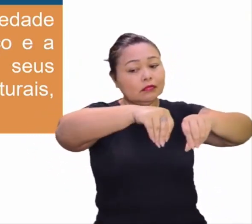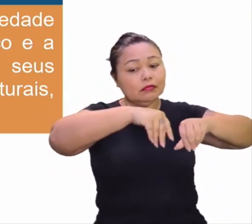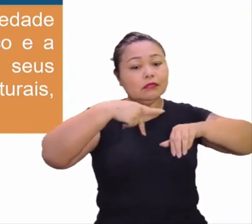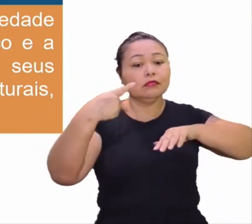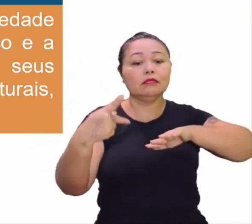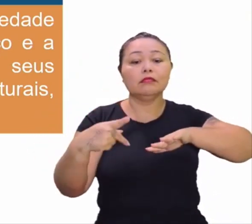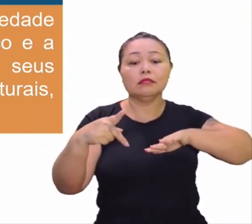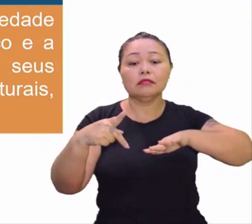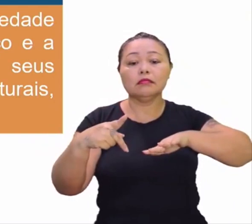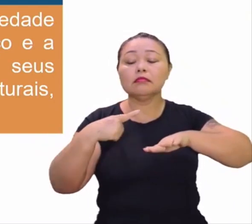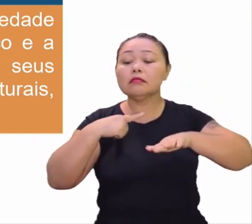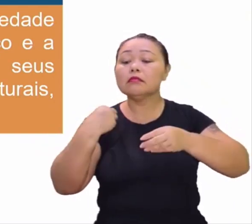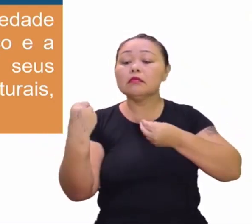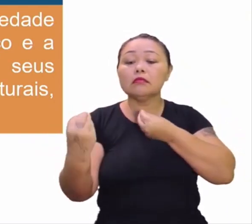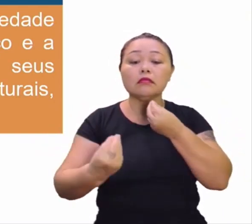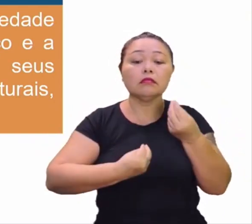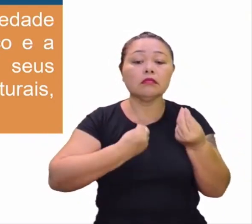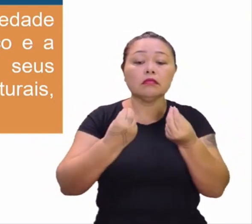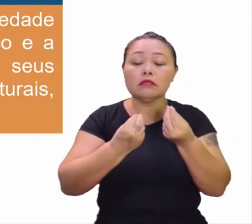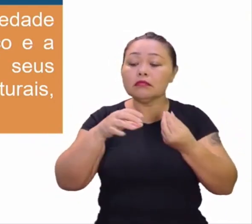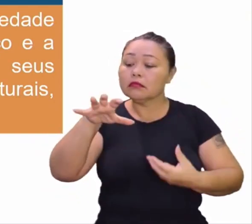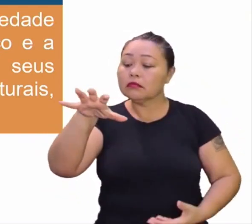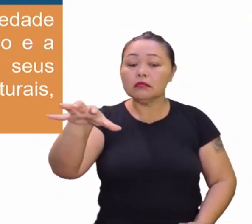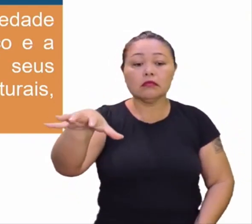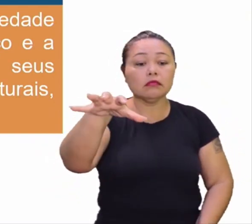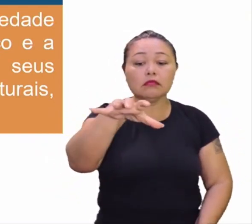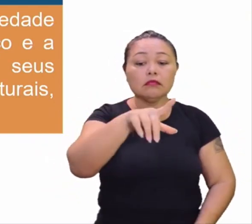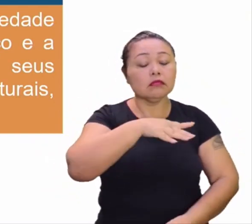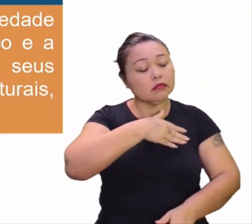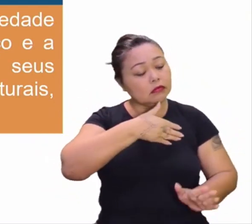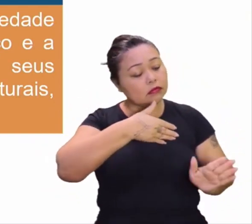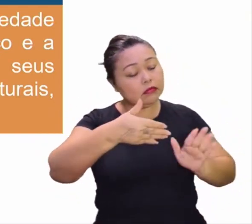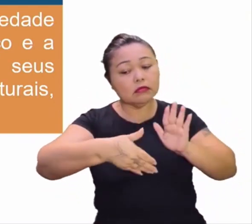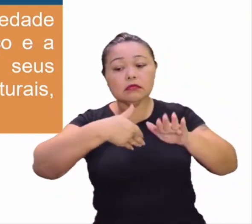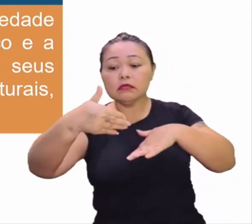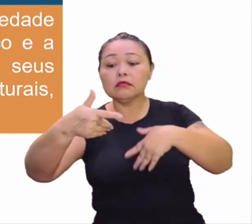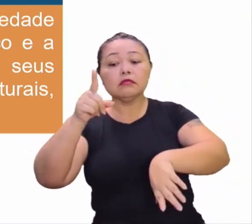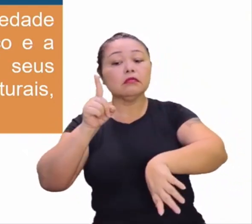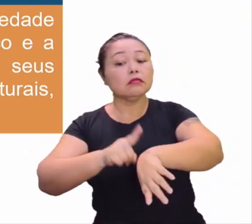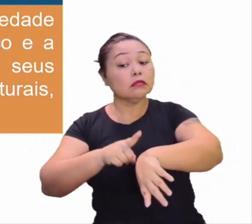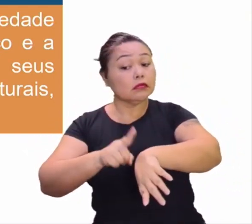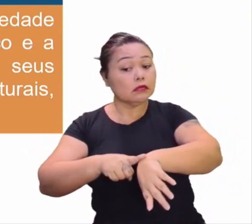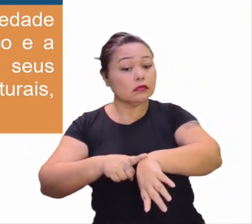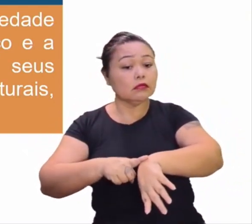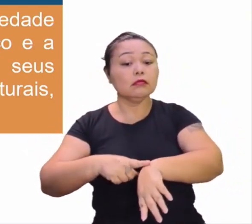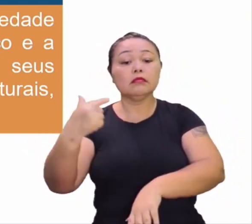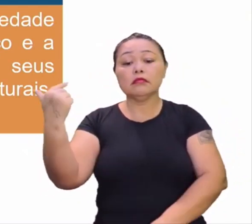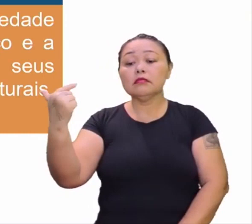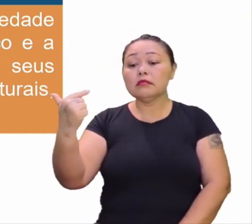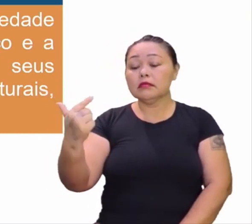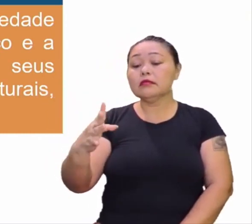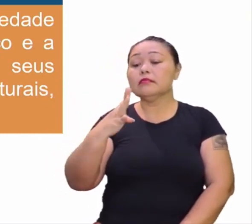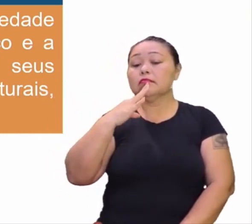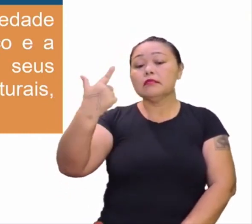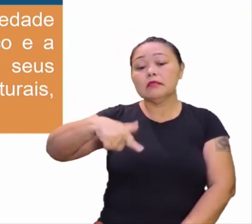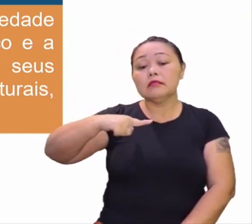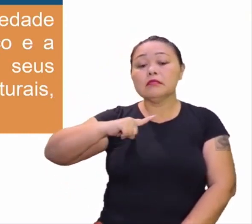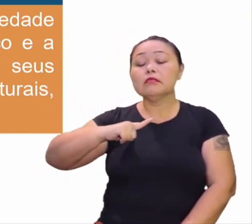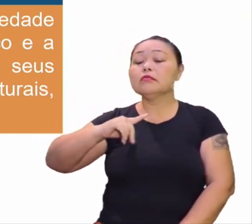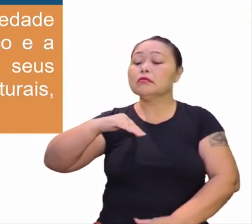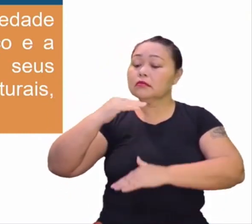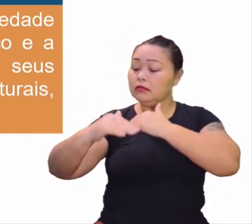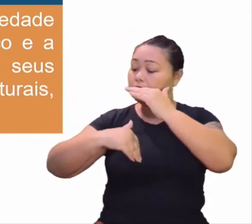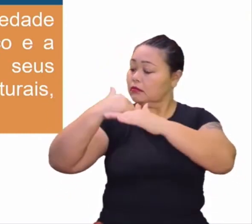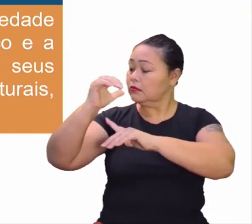territorialidades, considerando as dimensões de espaço e tempo. A 2, reconhecer o desenvolvimento da